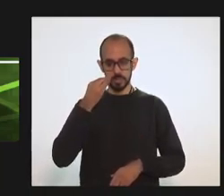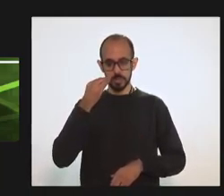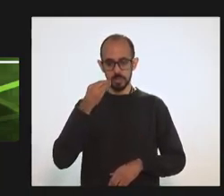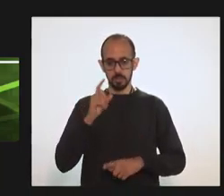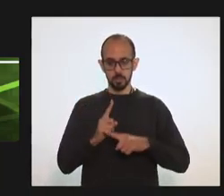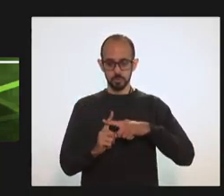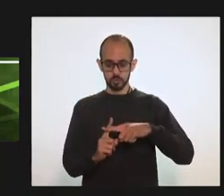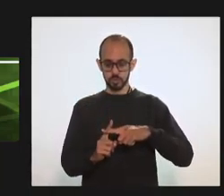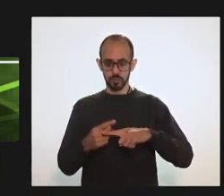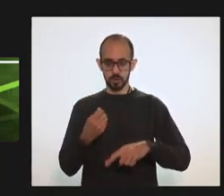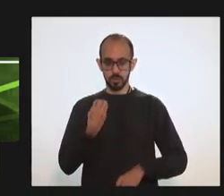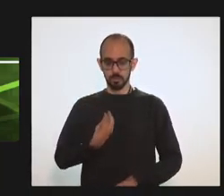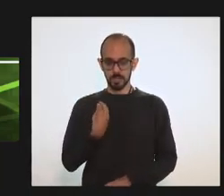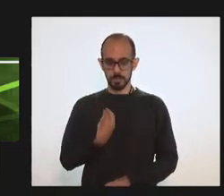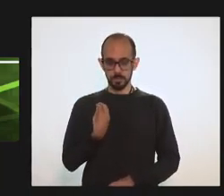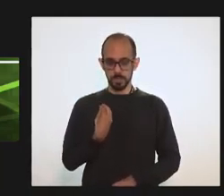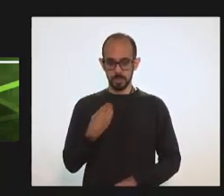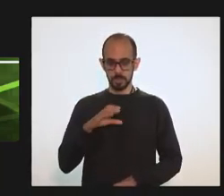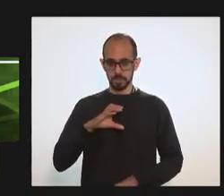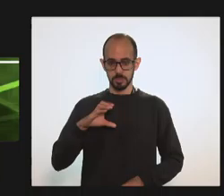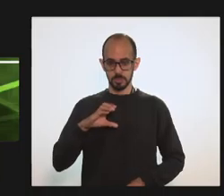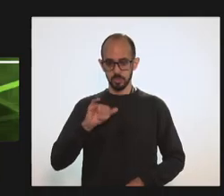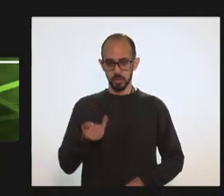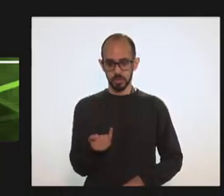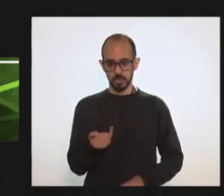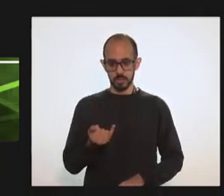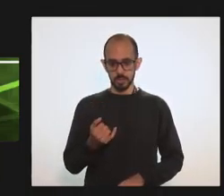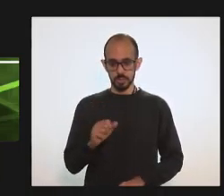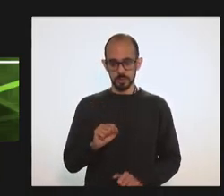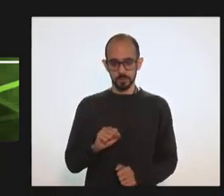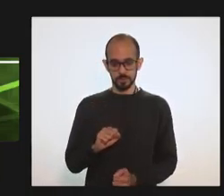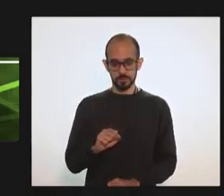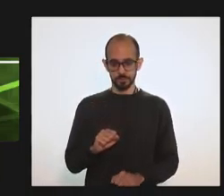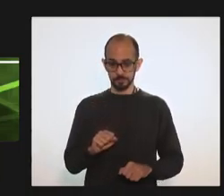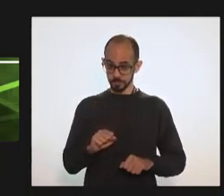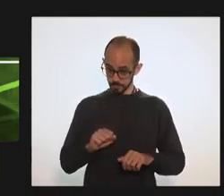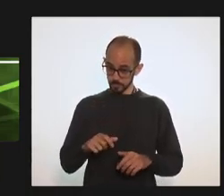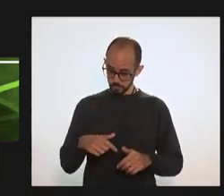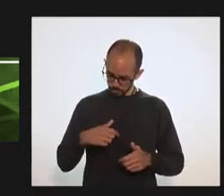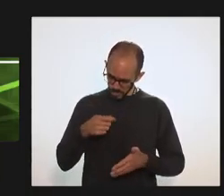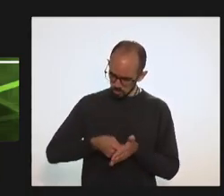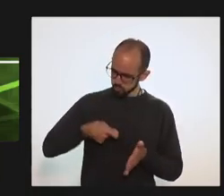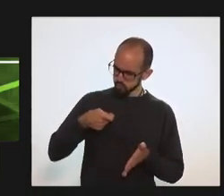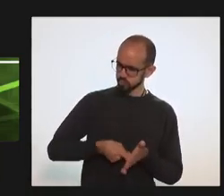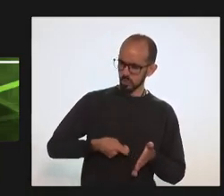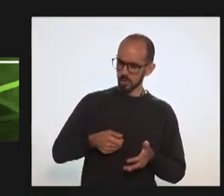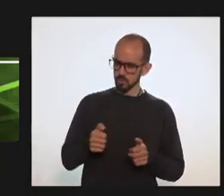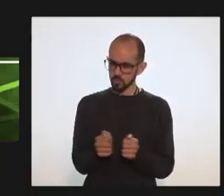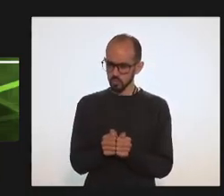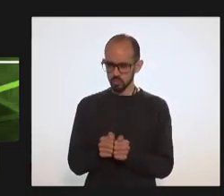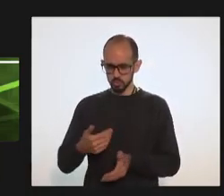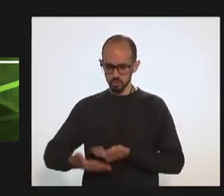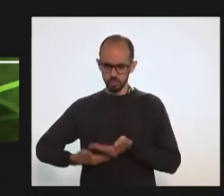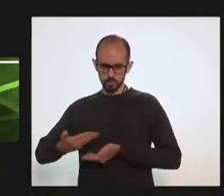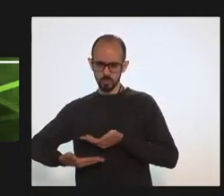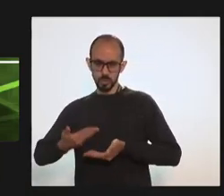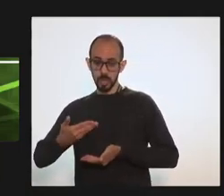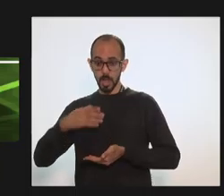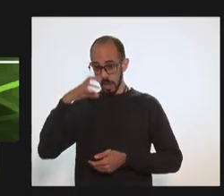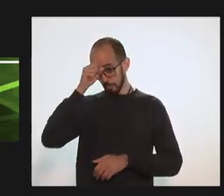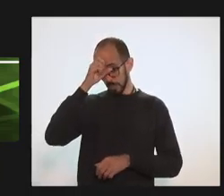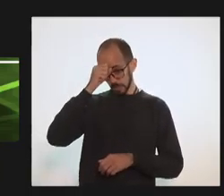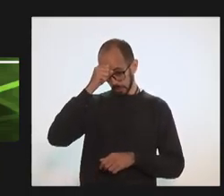Agradecer ao deputado André Siciliano mais uma vez e agradecer a todos os membros dessa comissão. Eu tive uma